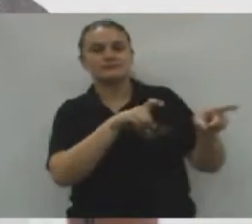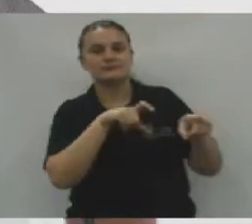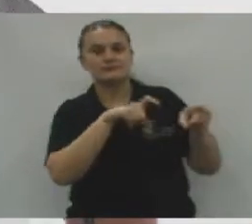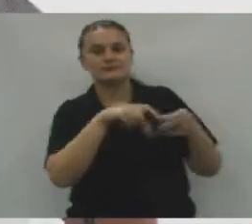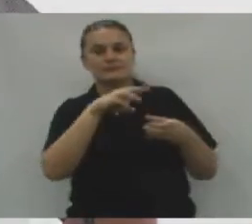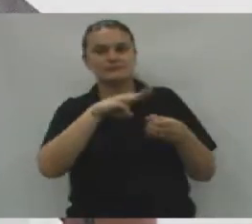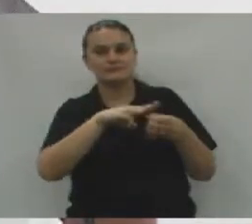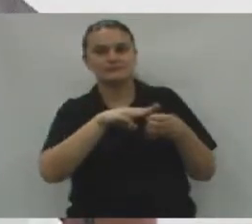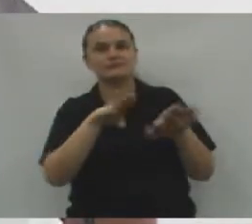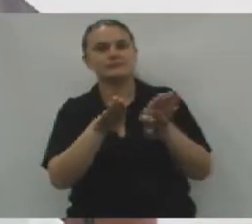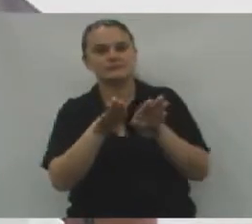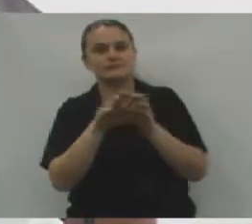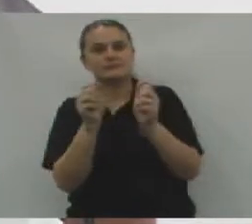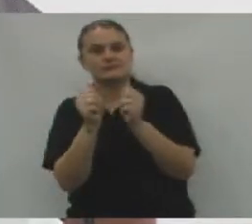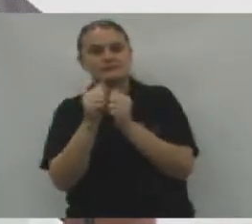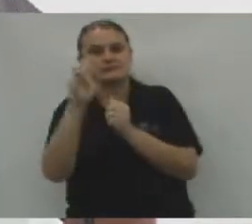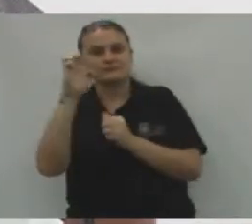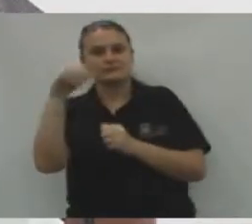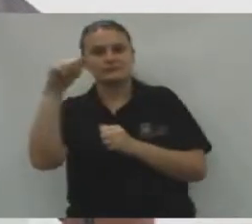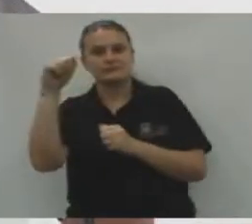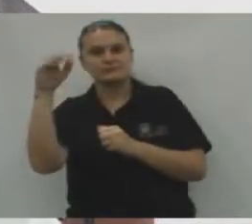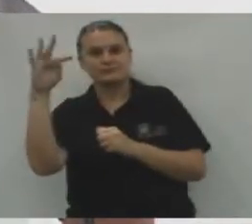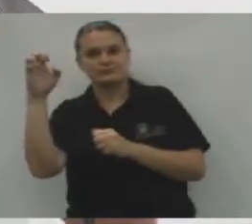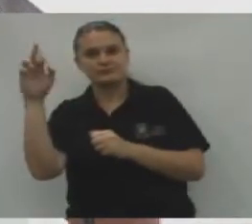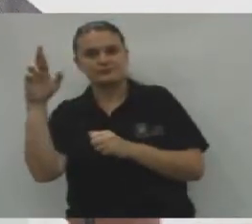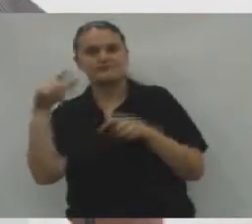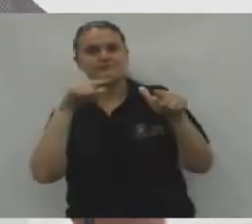Agricultura Municipal e também a Emater trabalha